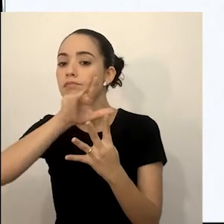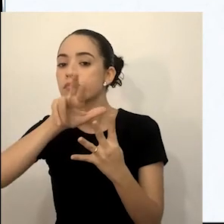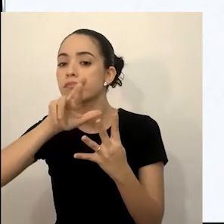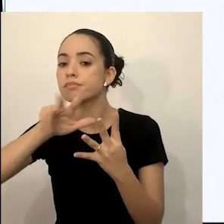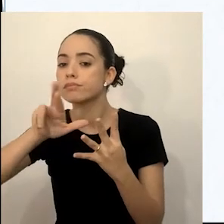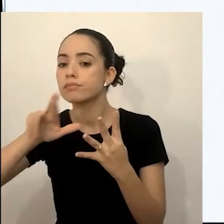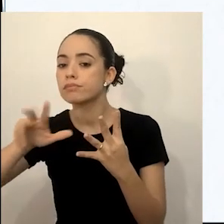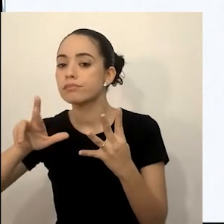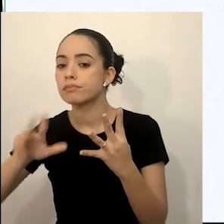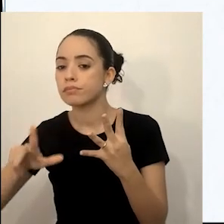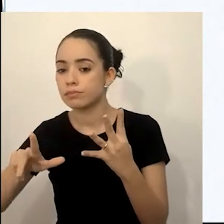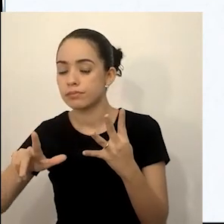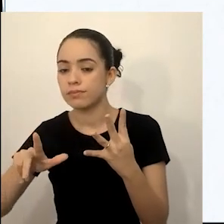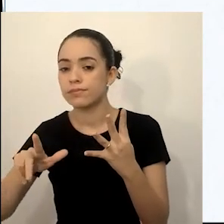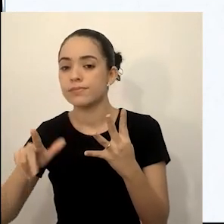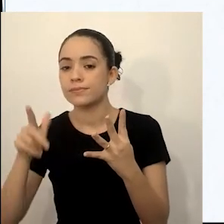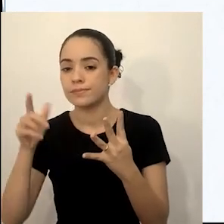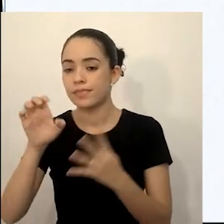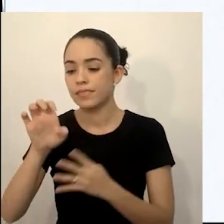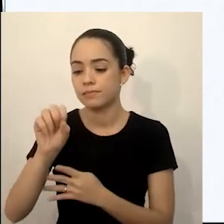diferenciar as